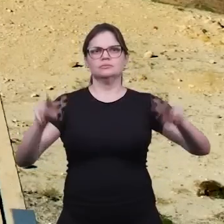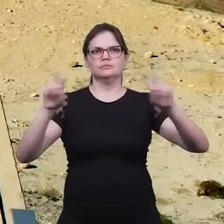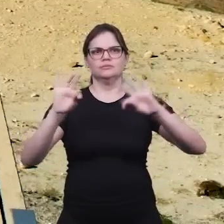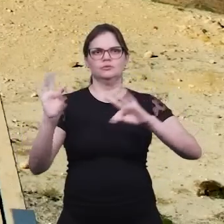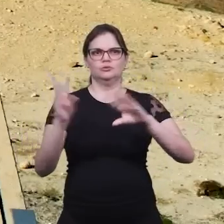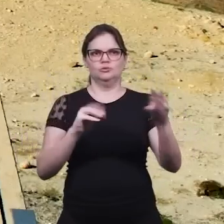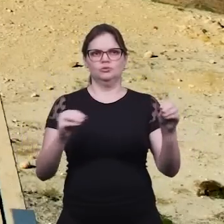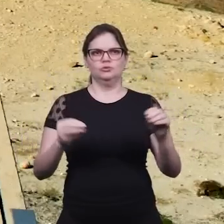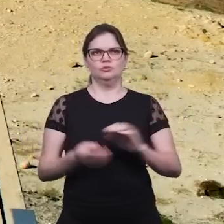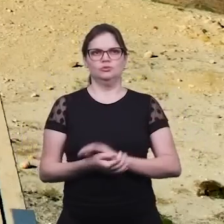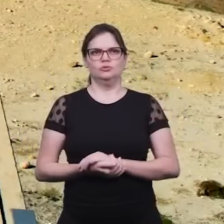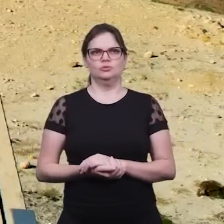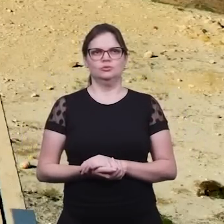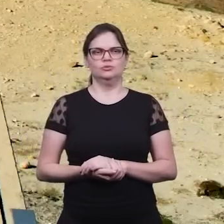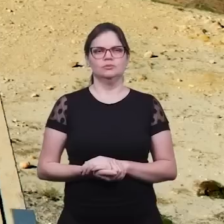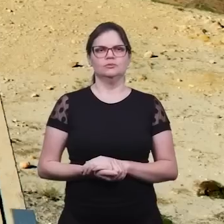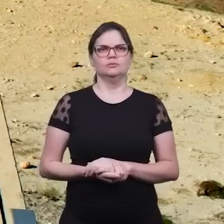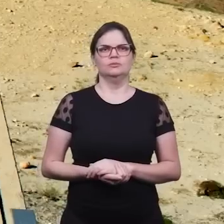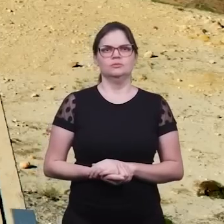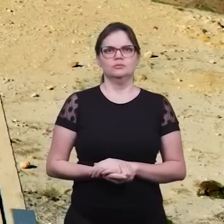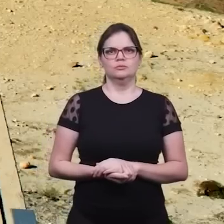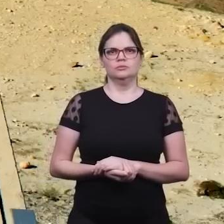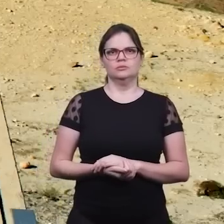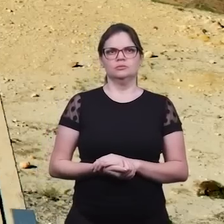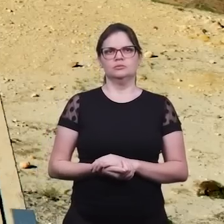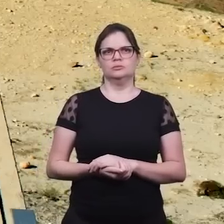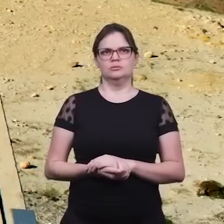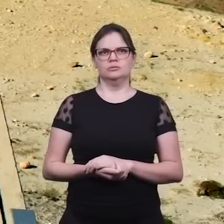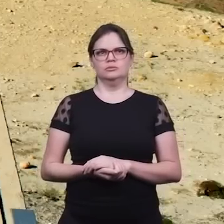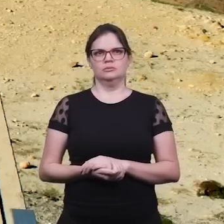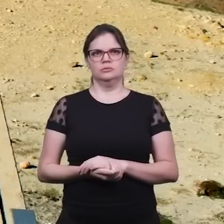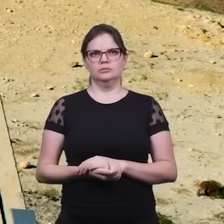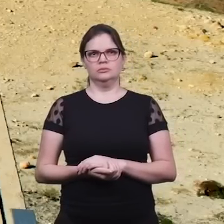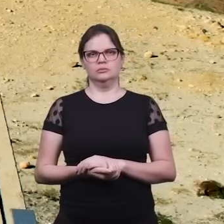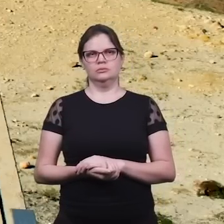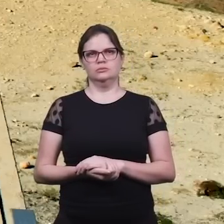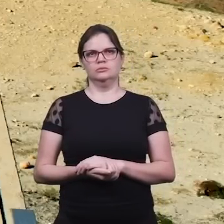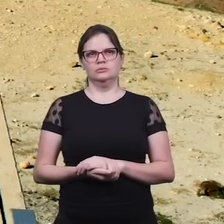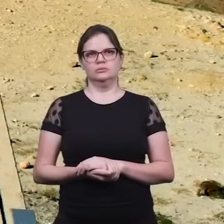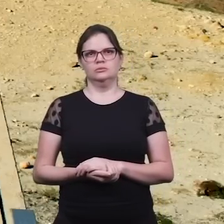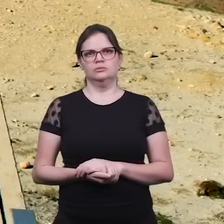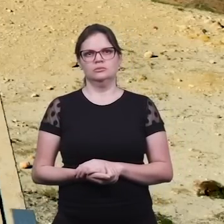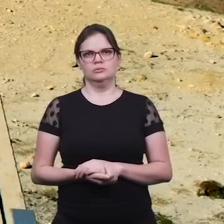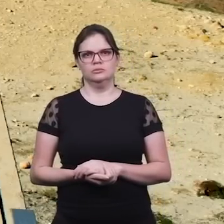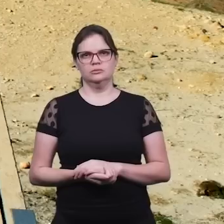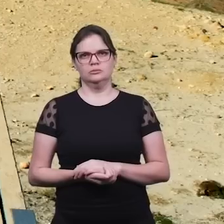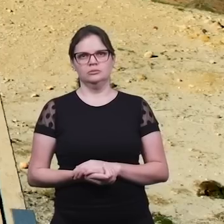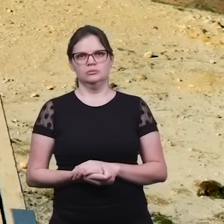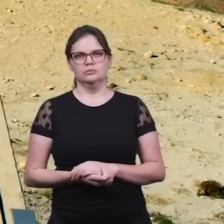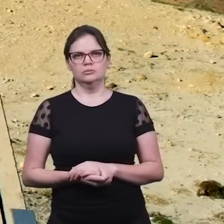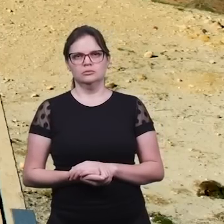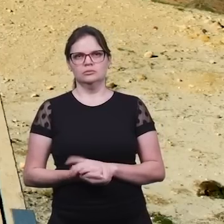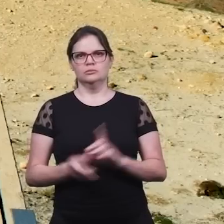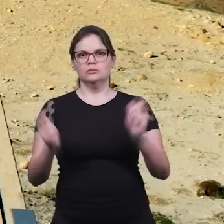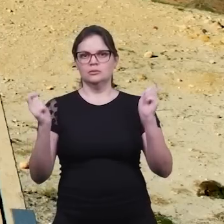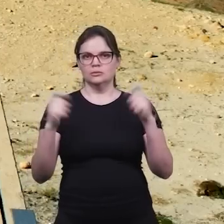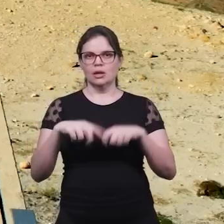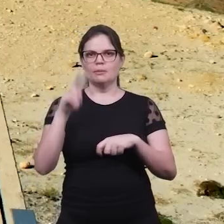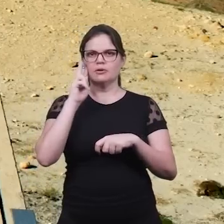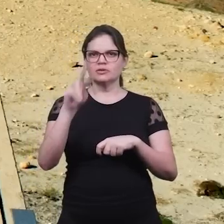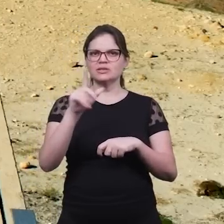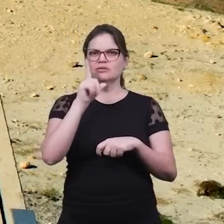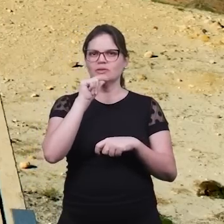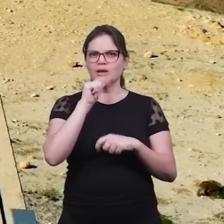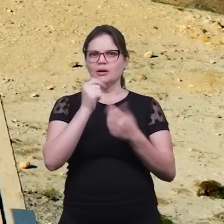as direções de cada região. O Monte de Oliveira na frente, né? A região para onde é o Monte das